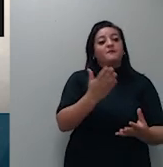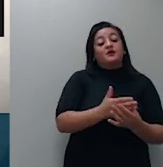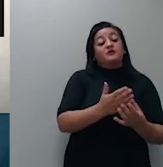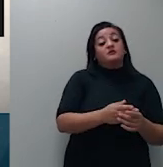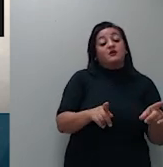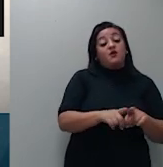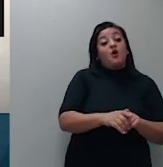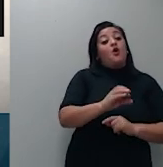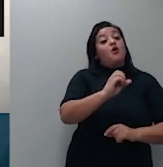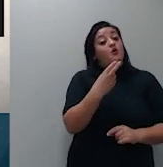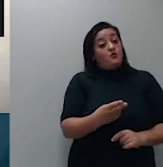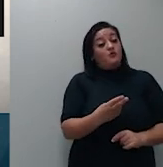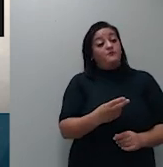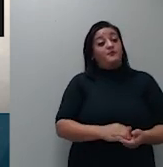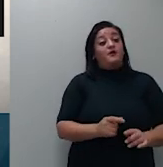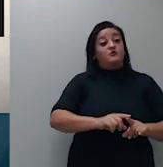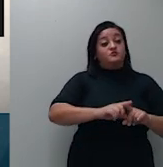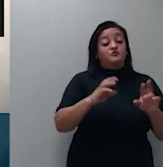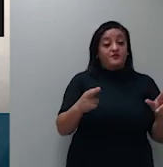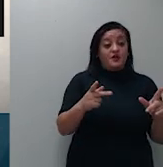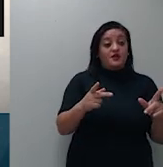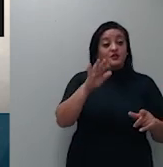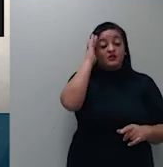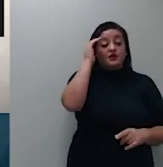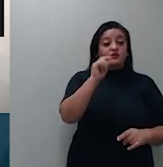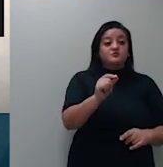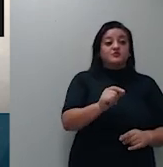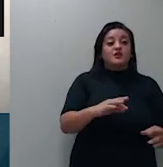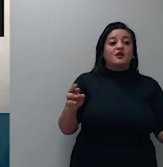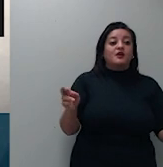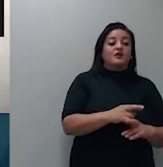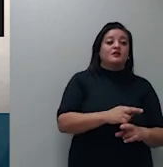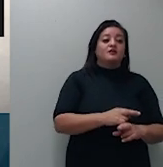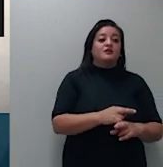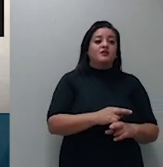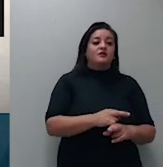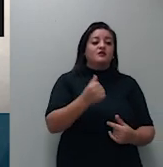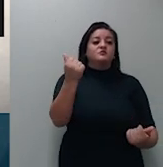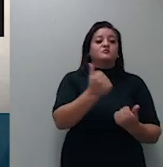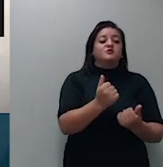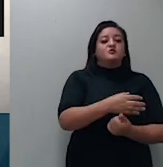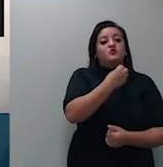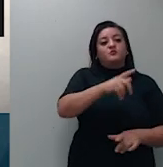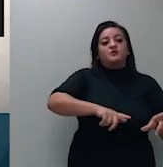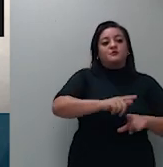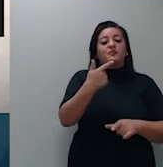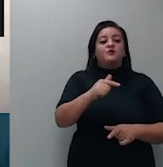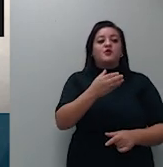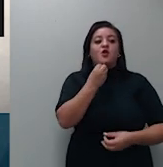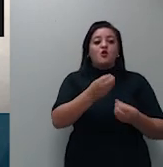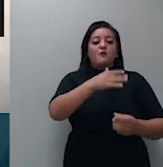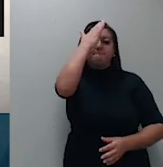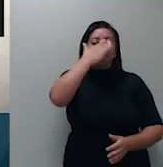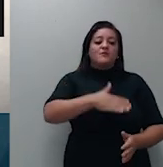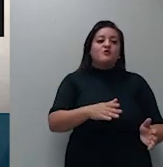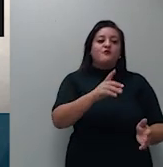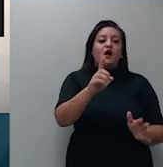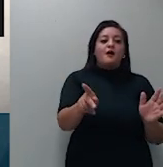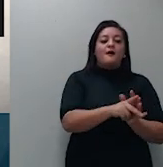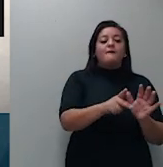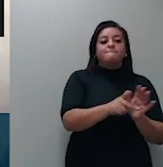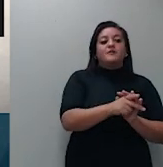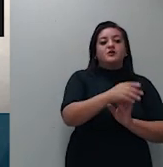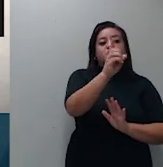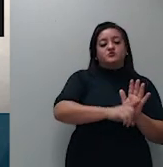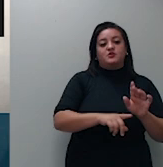da ação homologação da partilha ou ao contrário entende que a despeito do Justin e da boa-fé não veio comprovar a posse